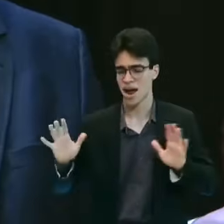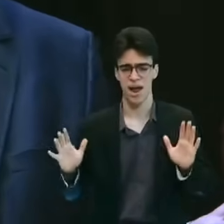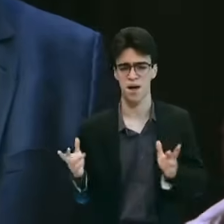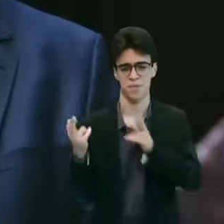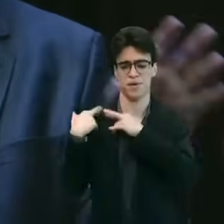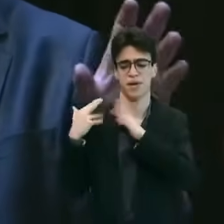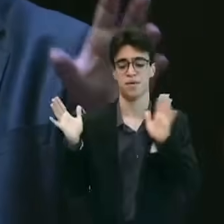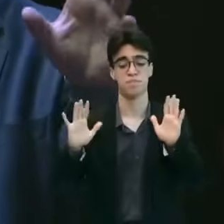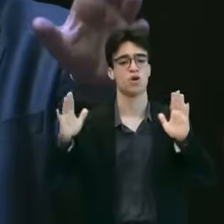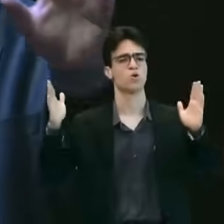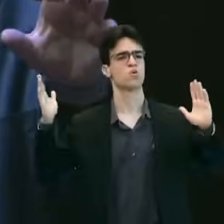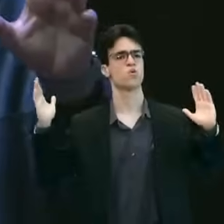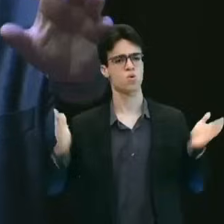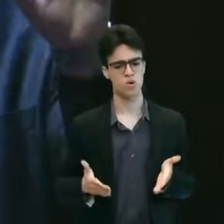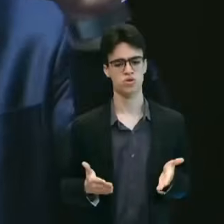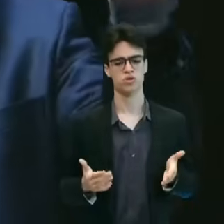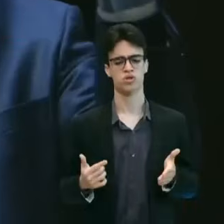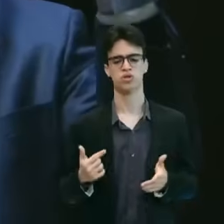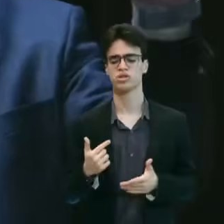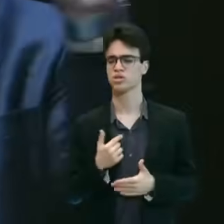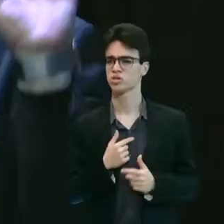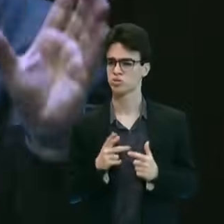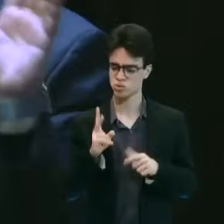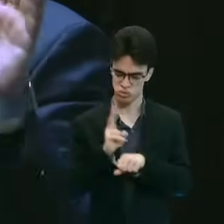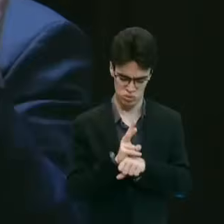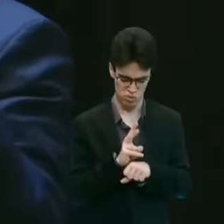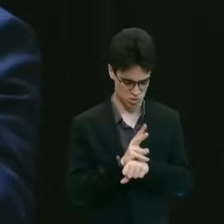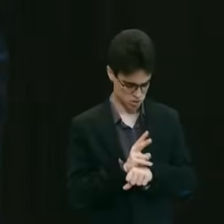hoje em diante eu vou dar conta do meu coração para